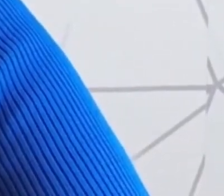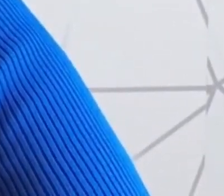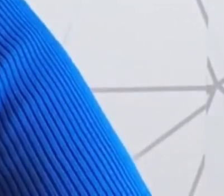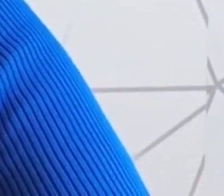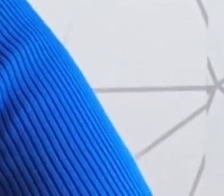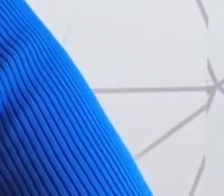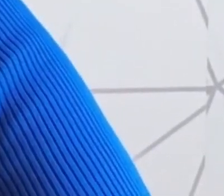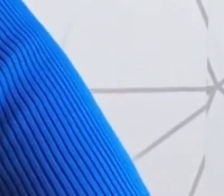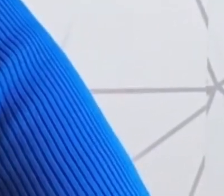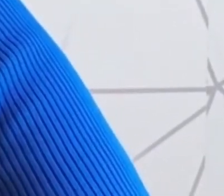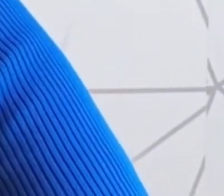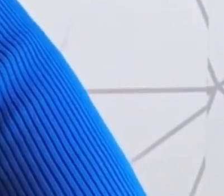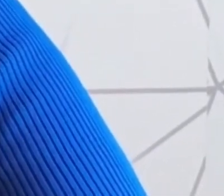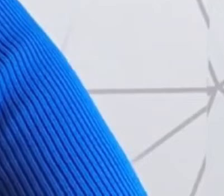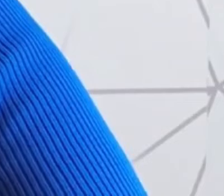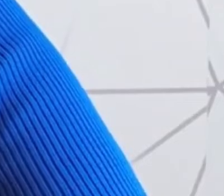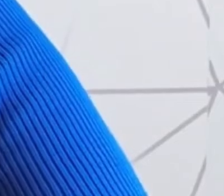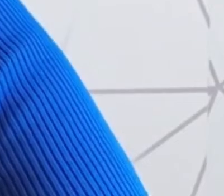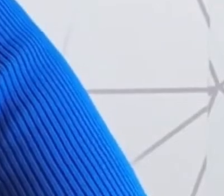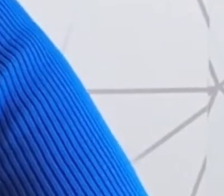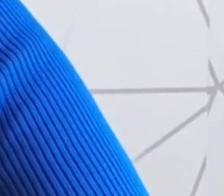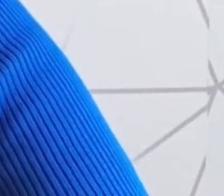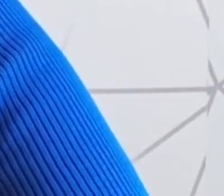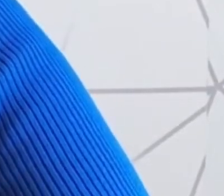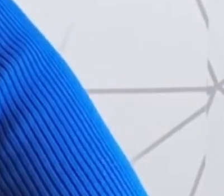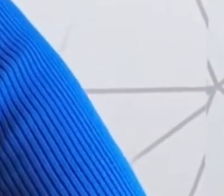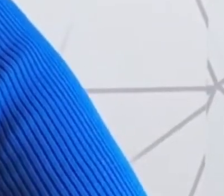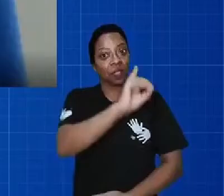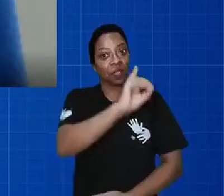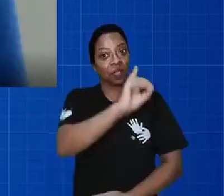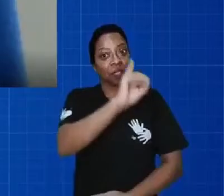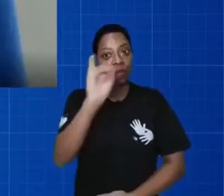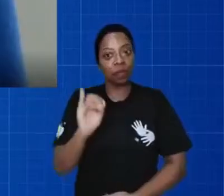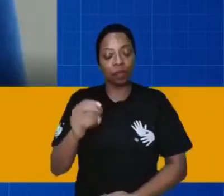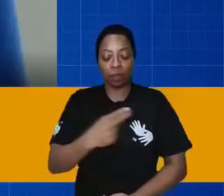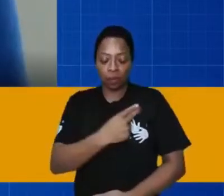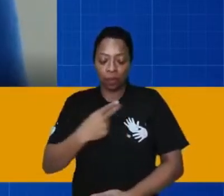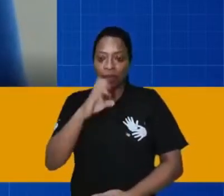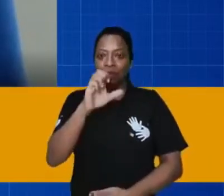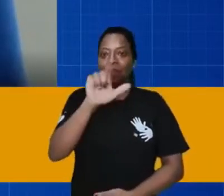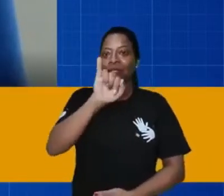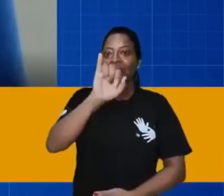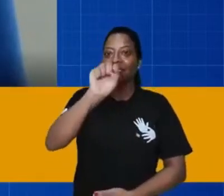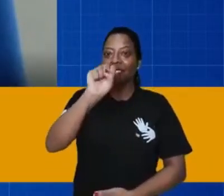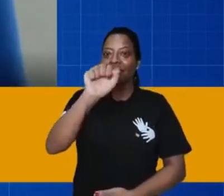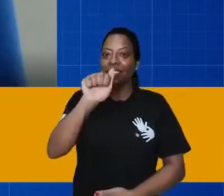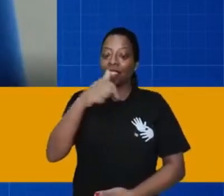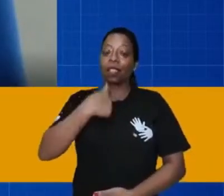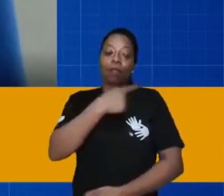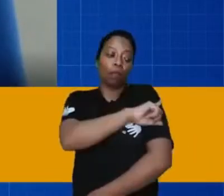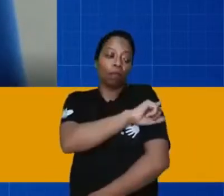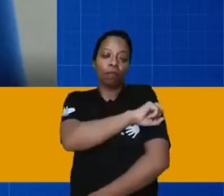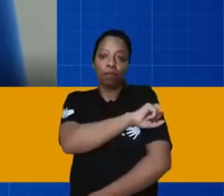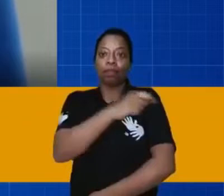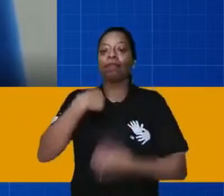Saúde. Uma ótima palestra para todos. É com você, Elisa. Olá a todos, eu me chamo Elisa, sou enfermeira